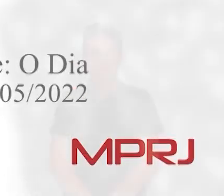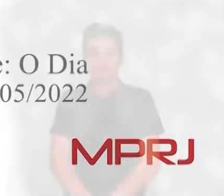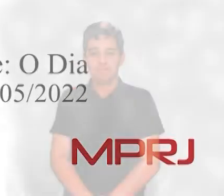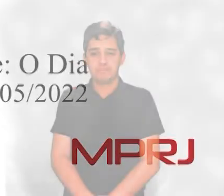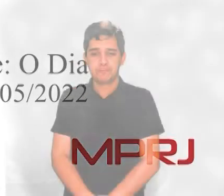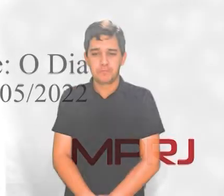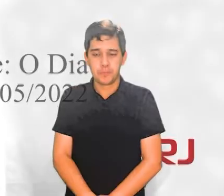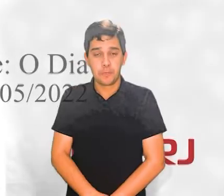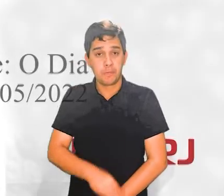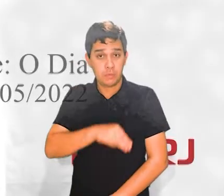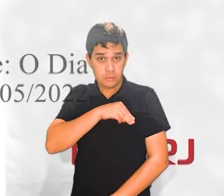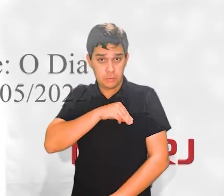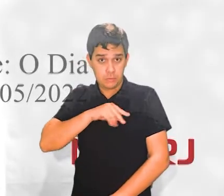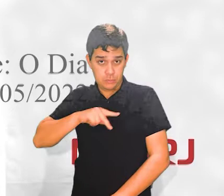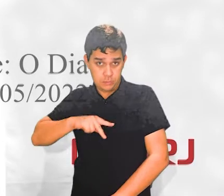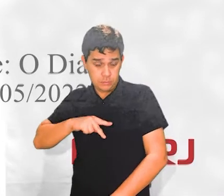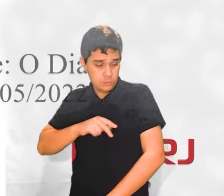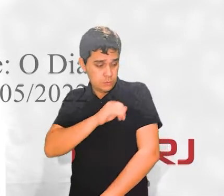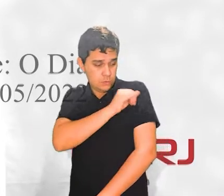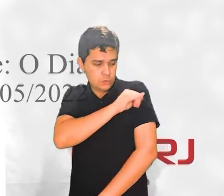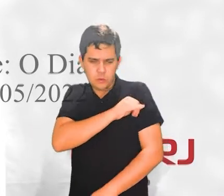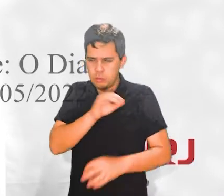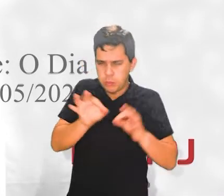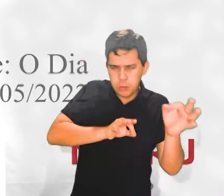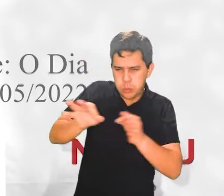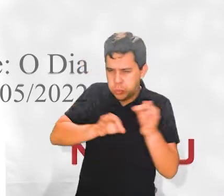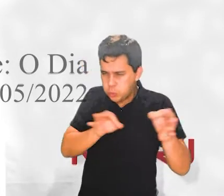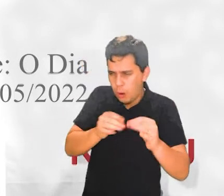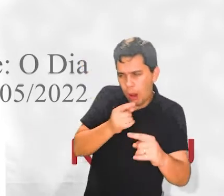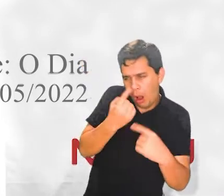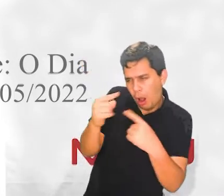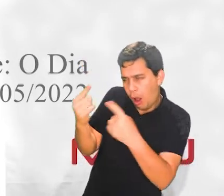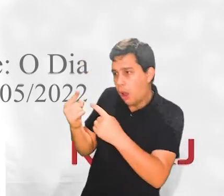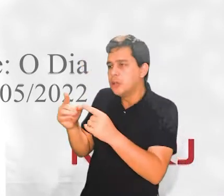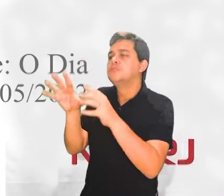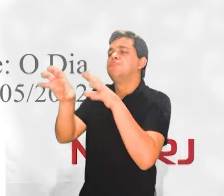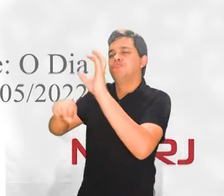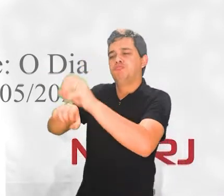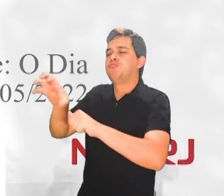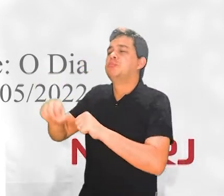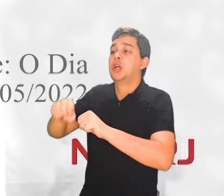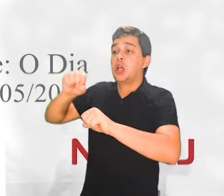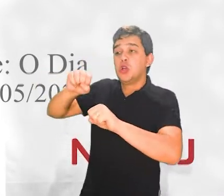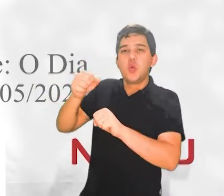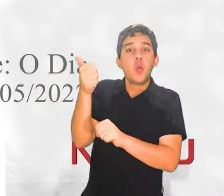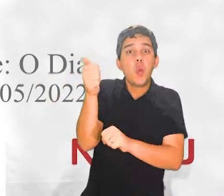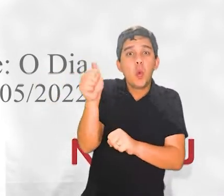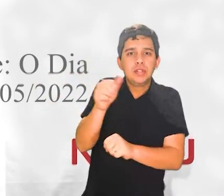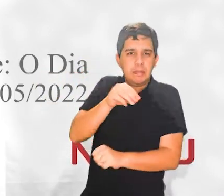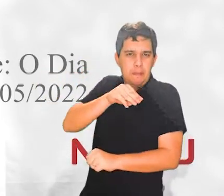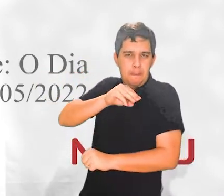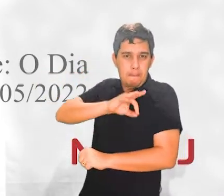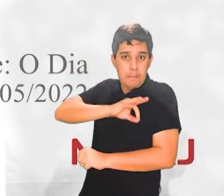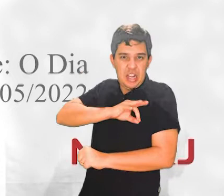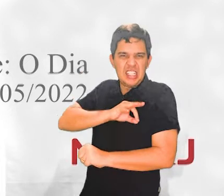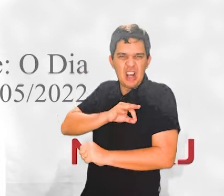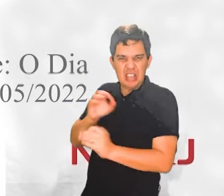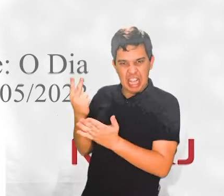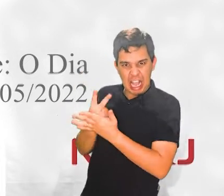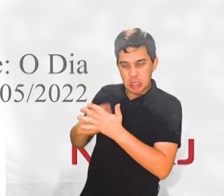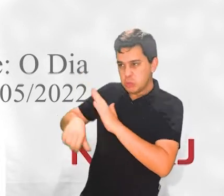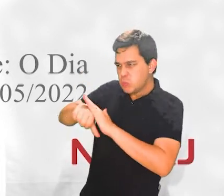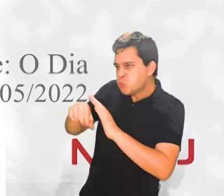MPRJ faz operação para prender 11 PMs acusados de torturar e extorquir criminosos. Policiais